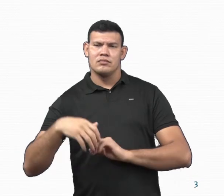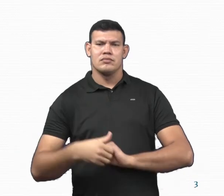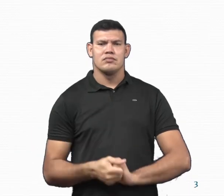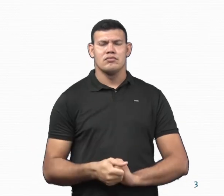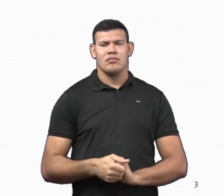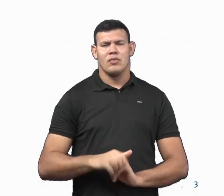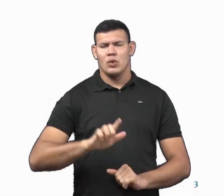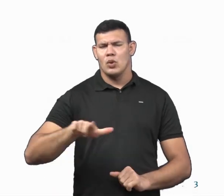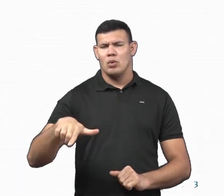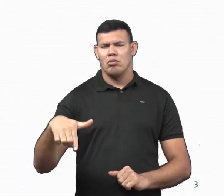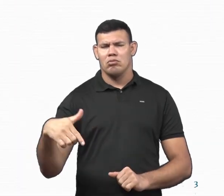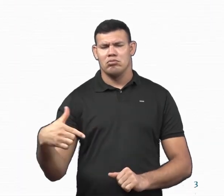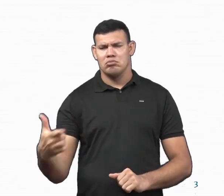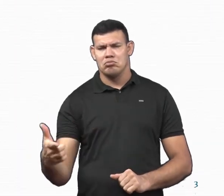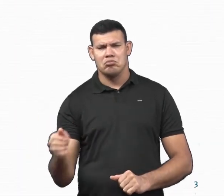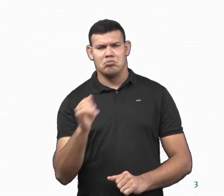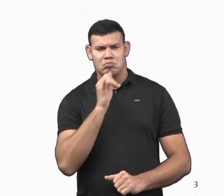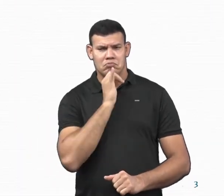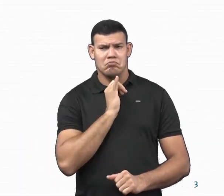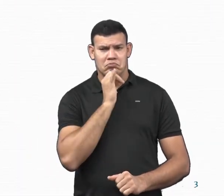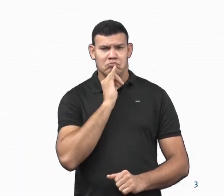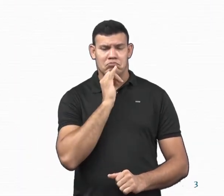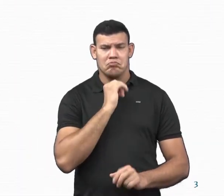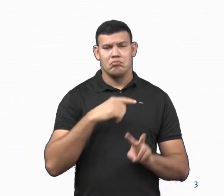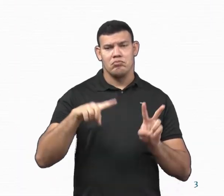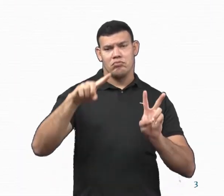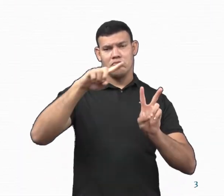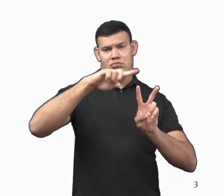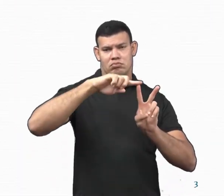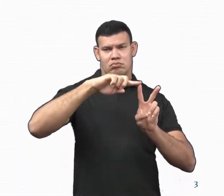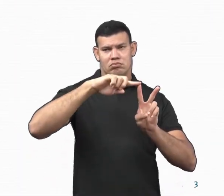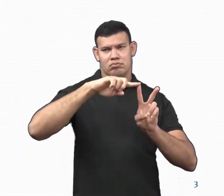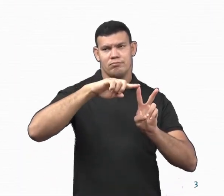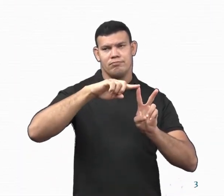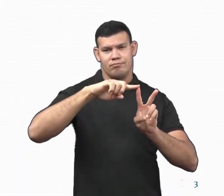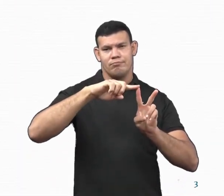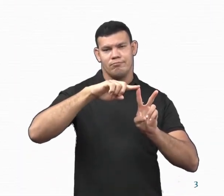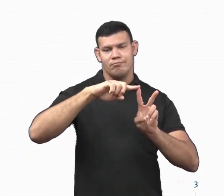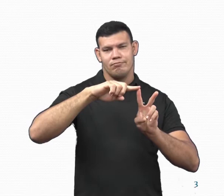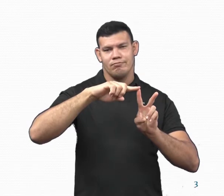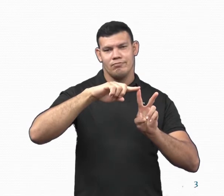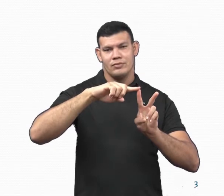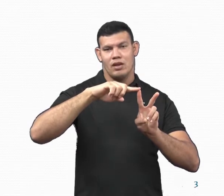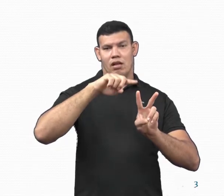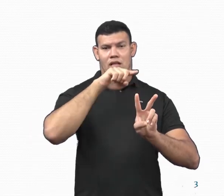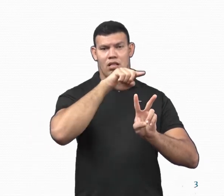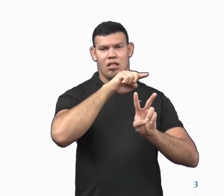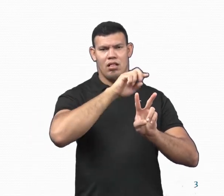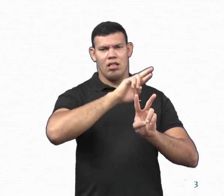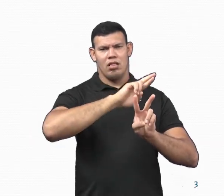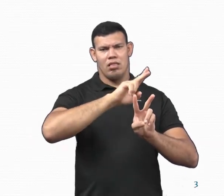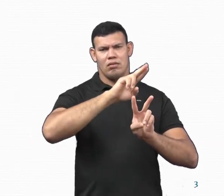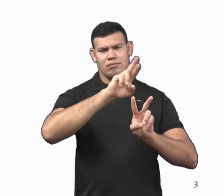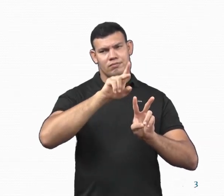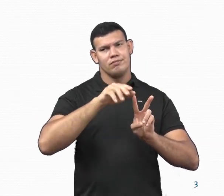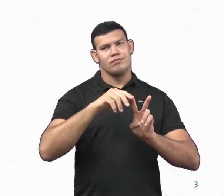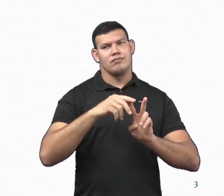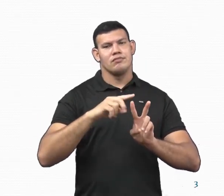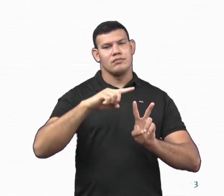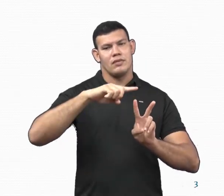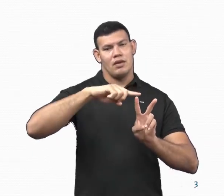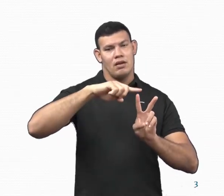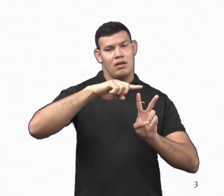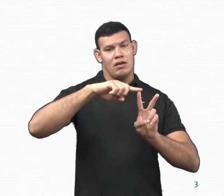Vamos ver agora outras raízes com outros índices, tá? Fazer essa daqui, ainda a raiz